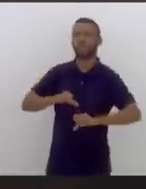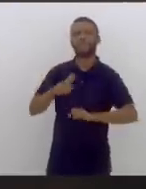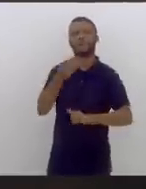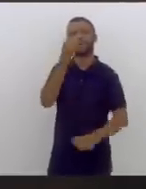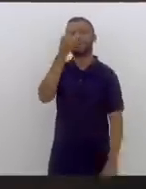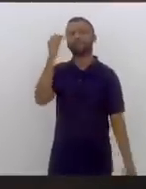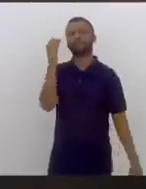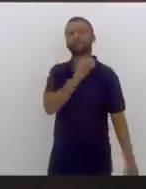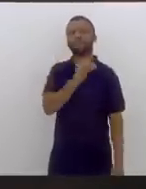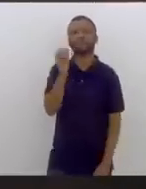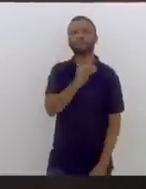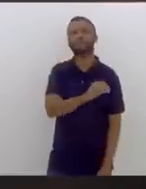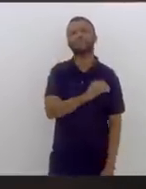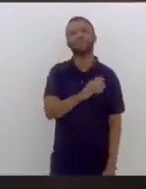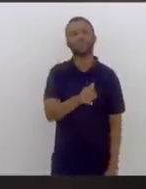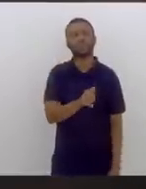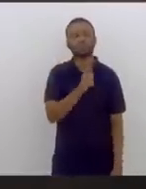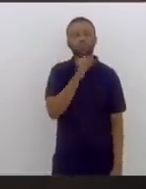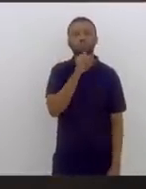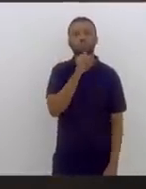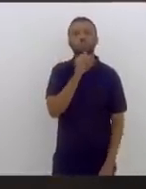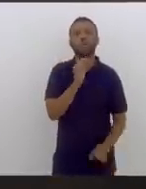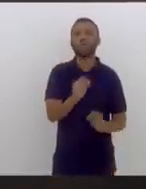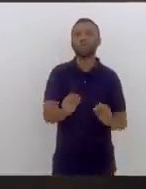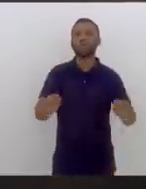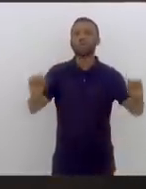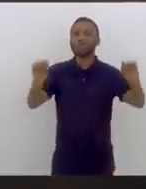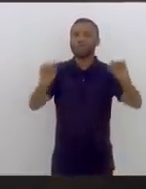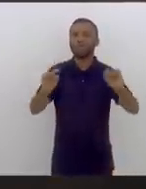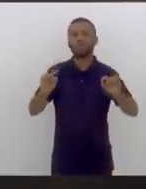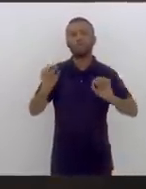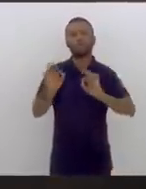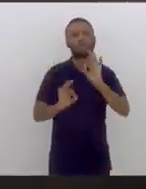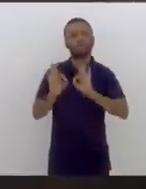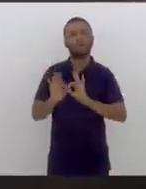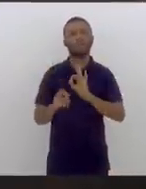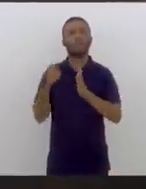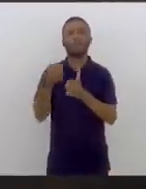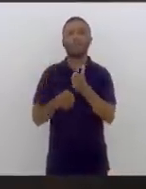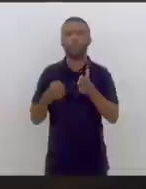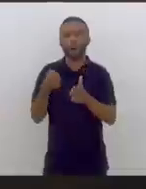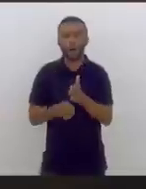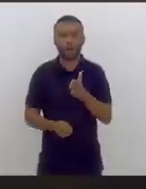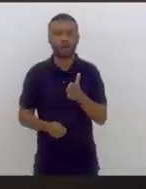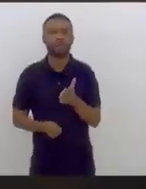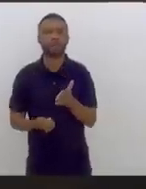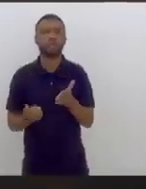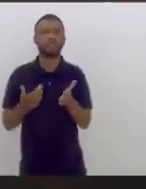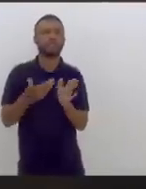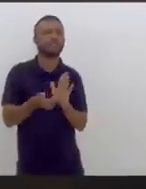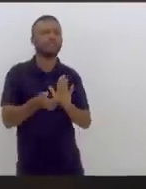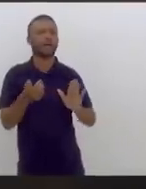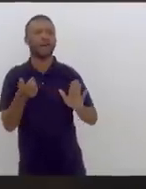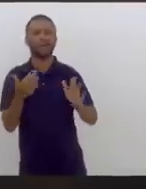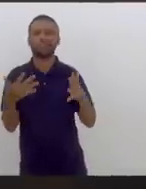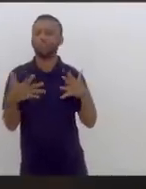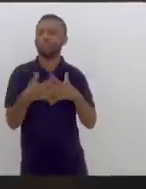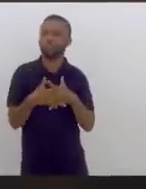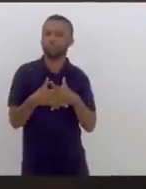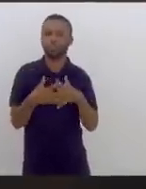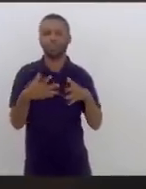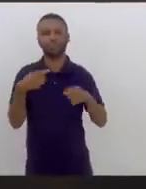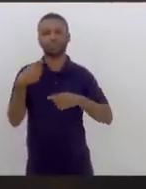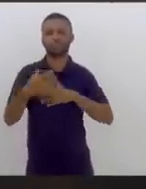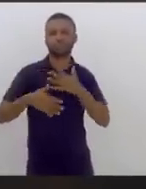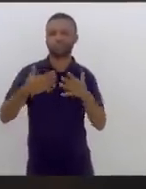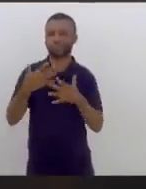de lado infelizmente naqueles que constituíram essa bancada aí eu não sei o que se tiraram uma página pela outra entendeu